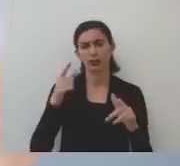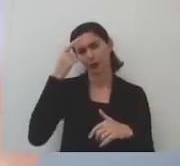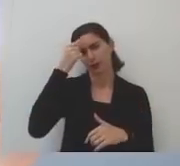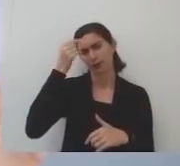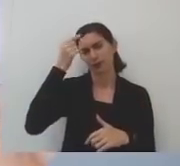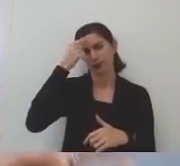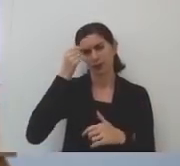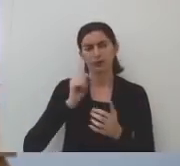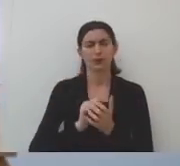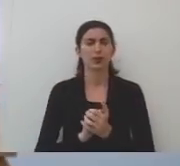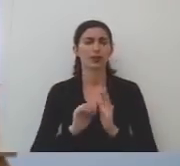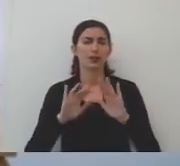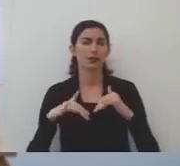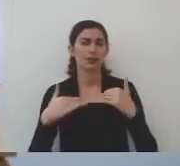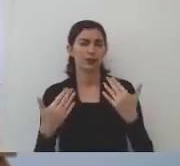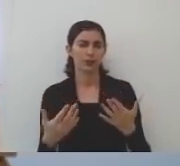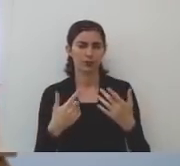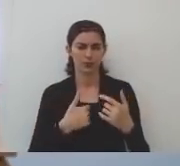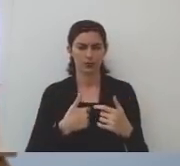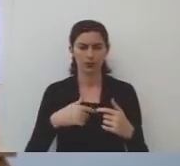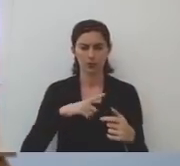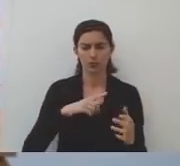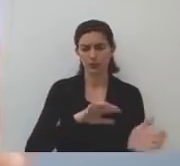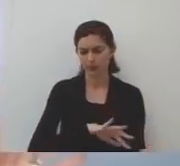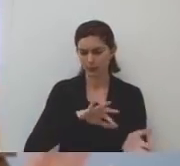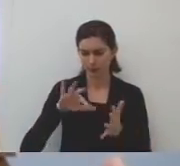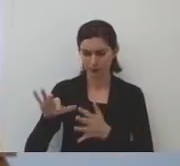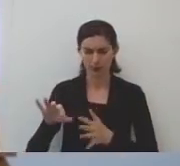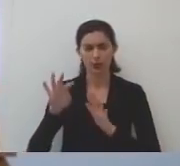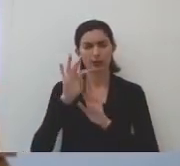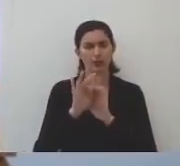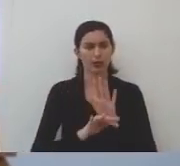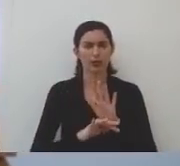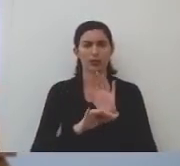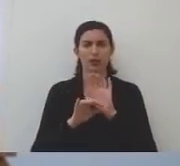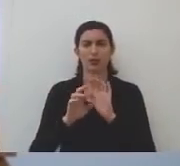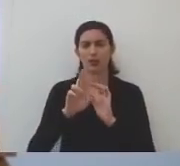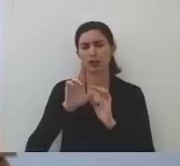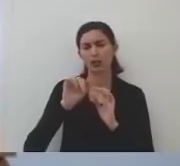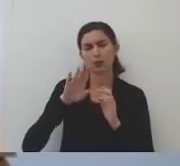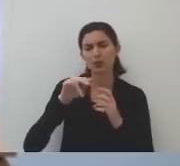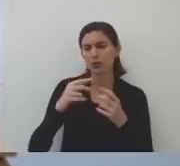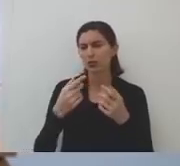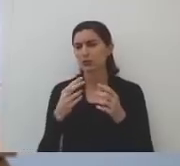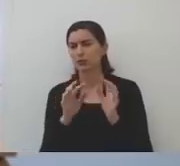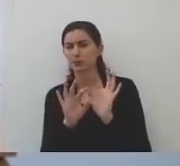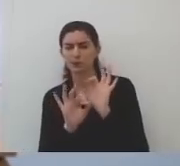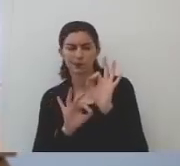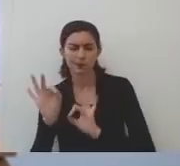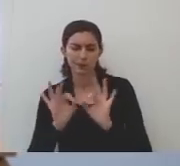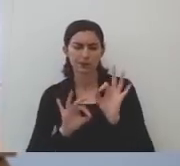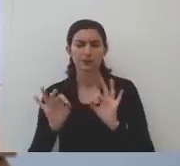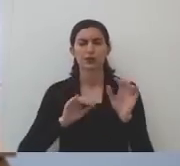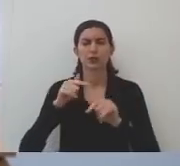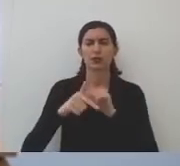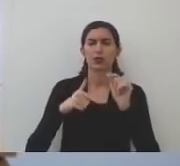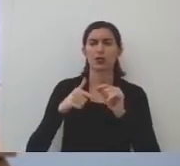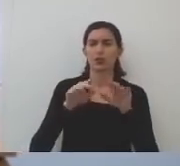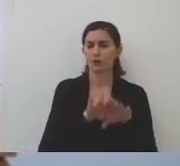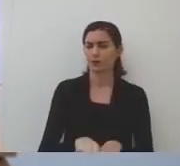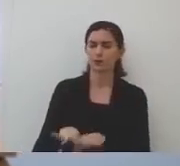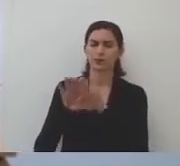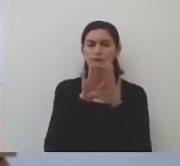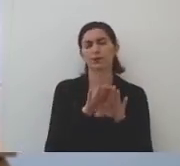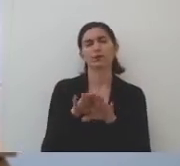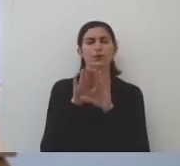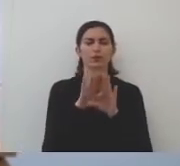não é mesmo? Então, a gente vai deixar de lado os termos rebuscados, a gente vai trabalhar o senso comum, a